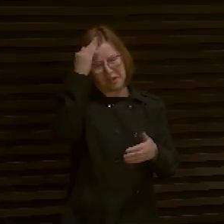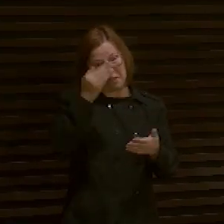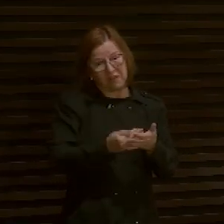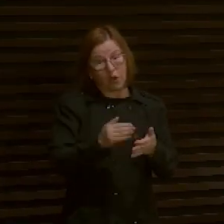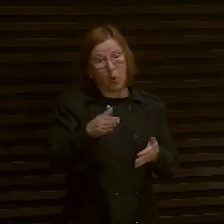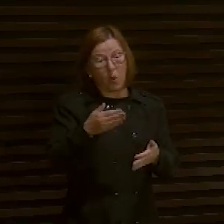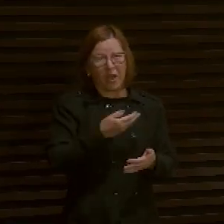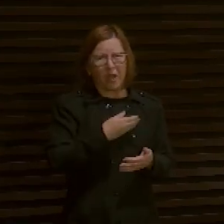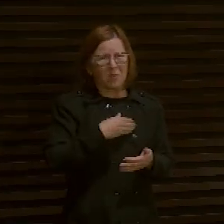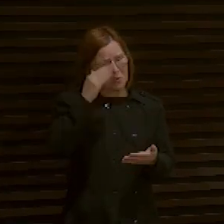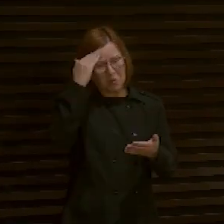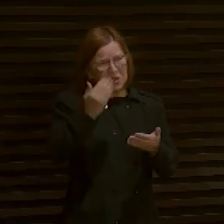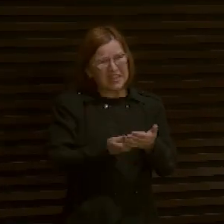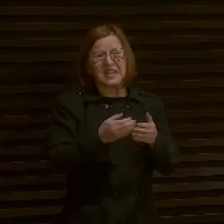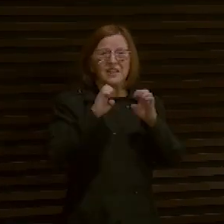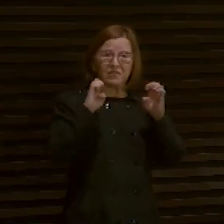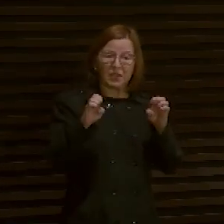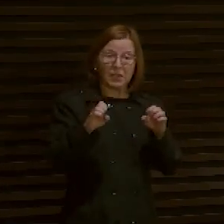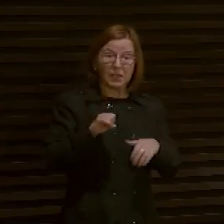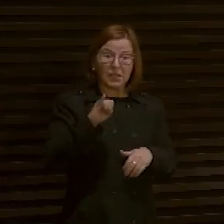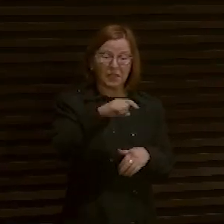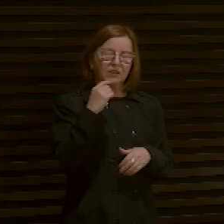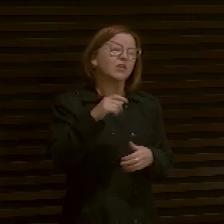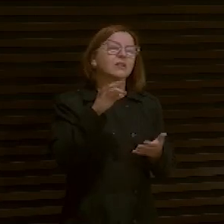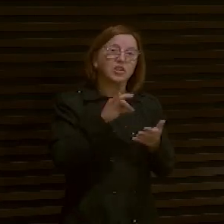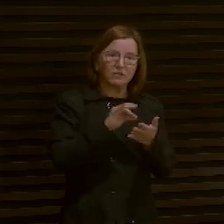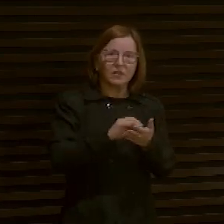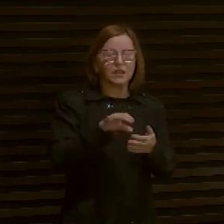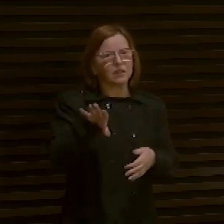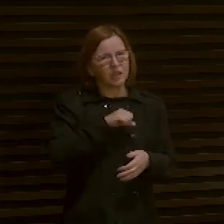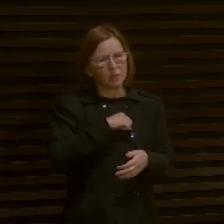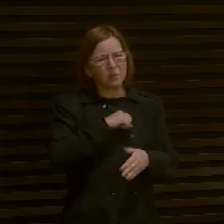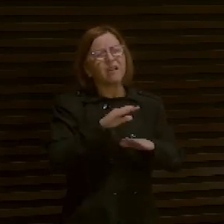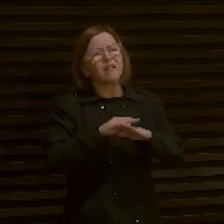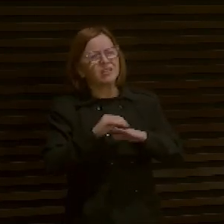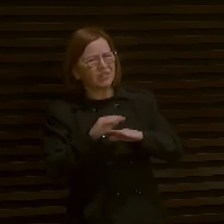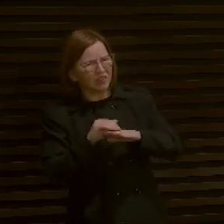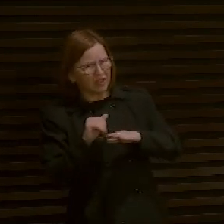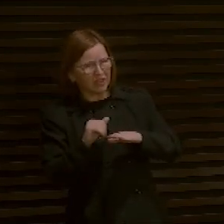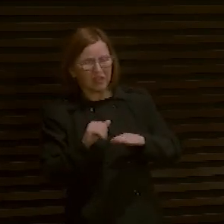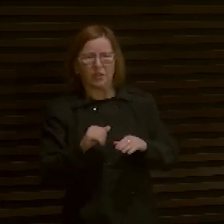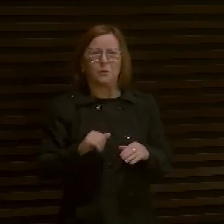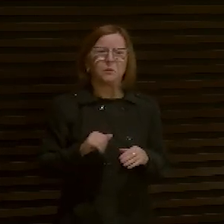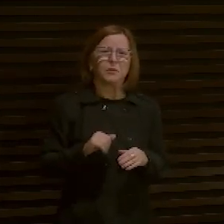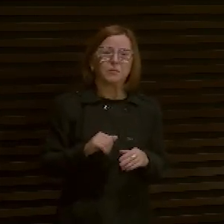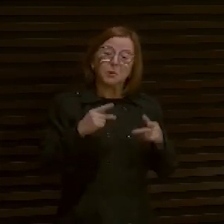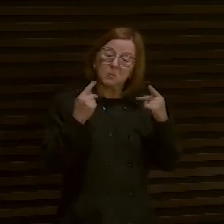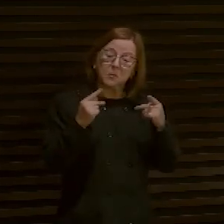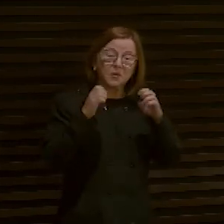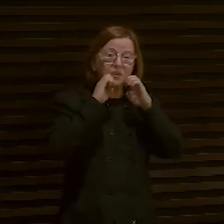no Evangelho, se nós realmente amamos essas pessoas, nós chamamos elas. Ô meu irmão, o Evangelho de Jesus